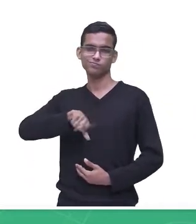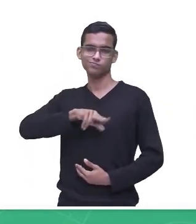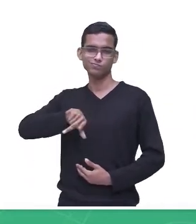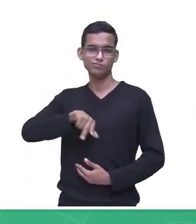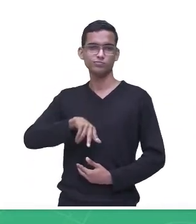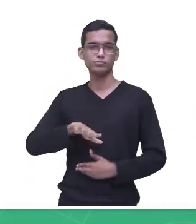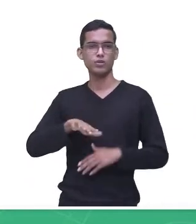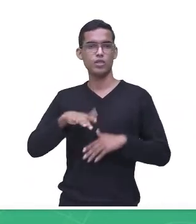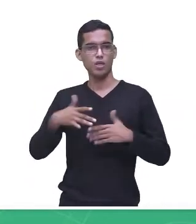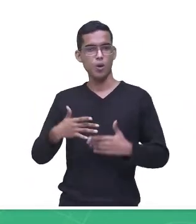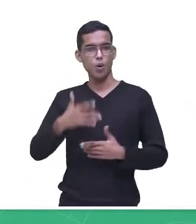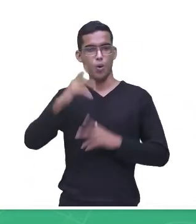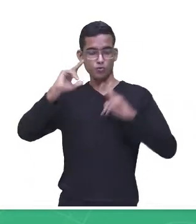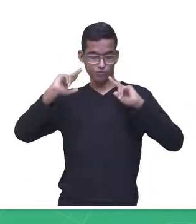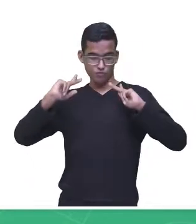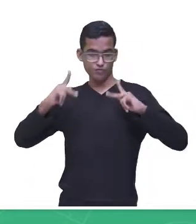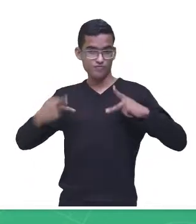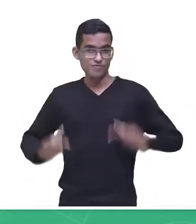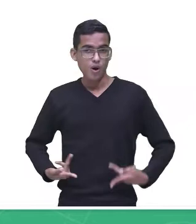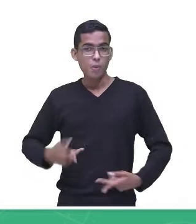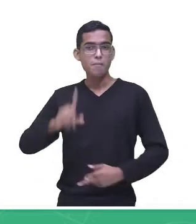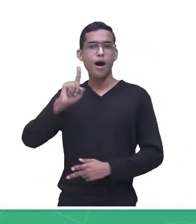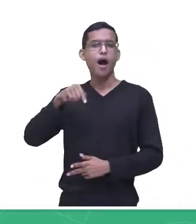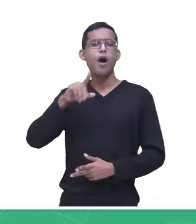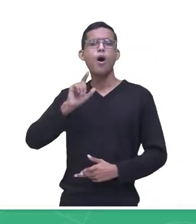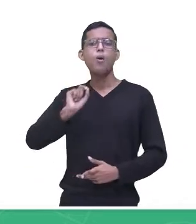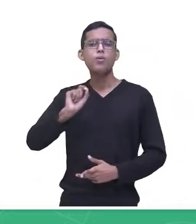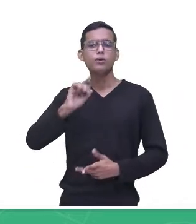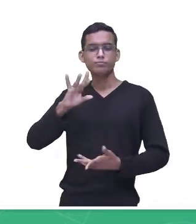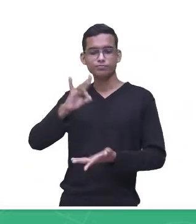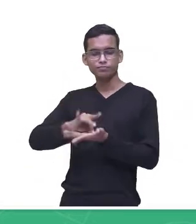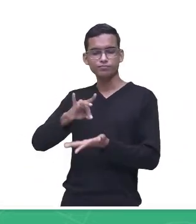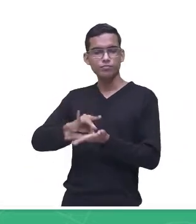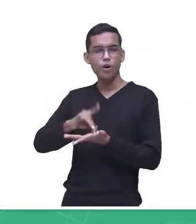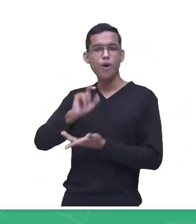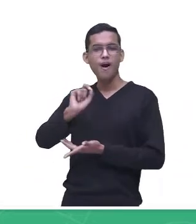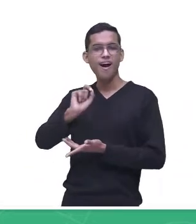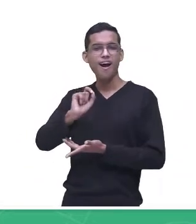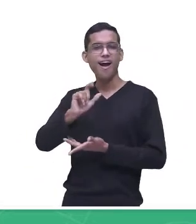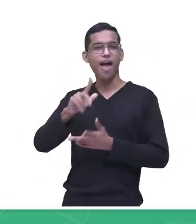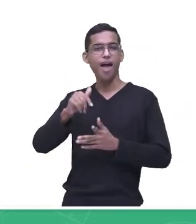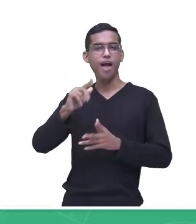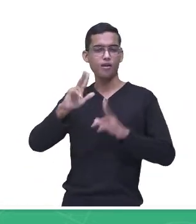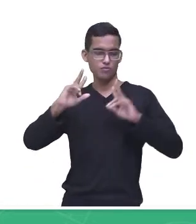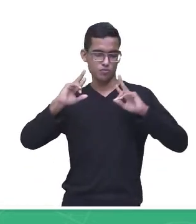ser humano para Platão? É justamente a ligação